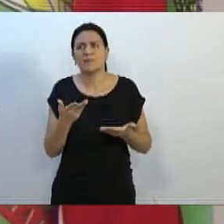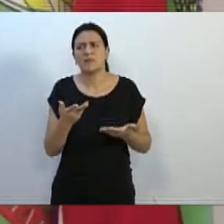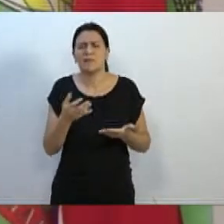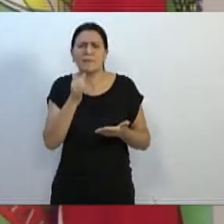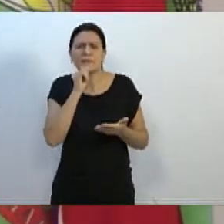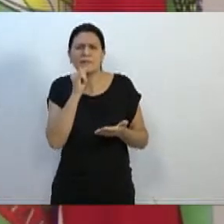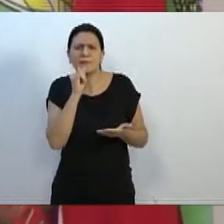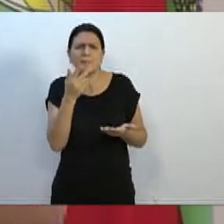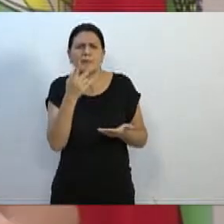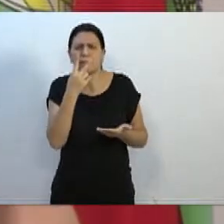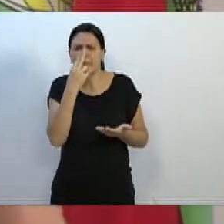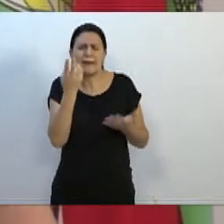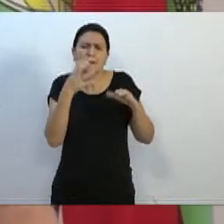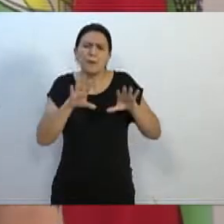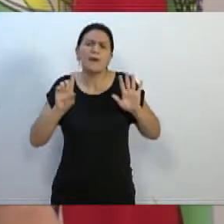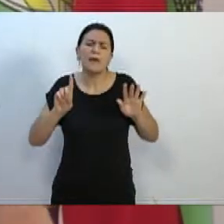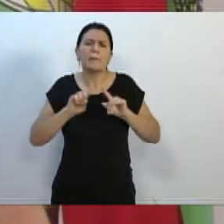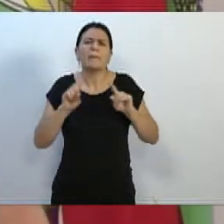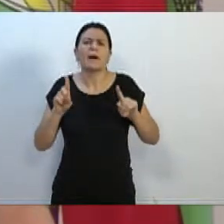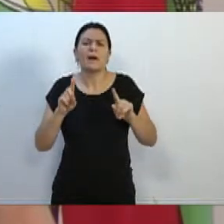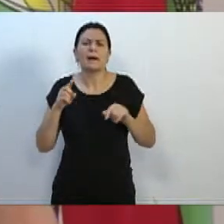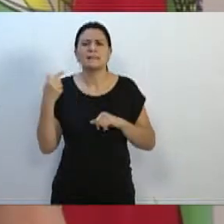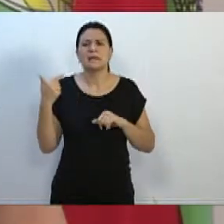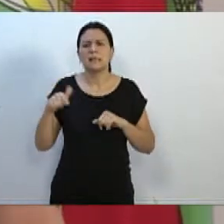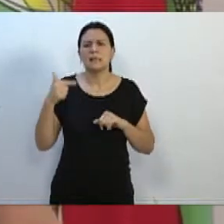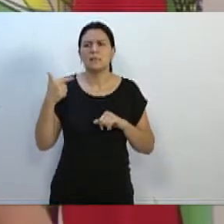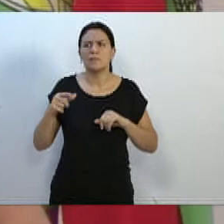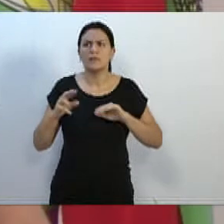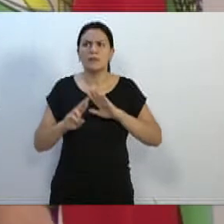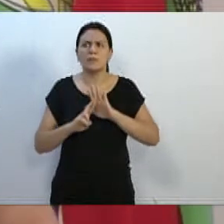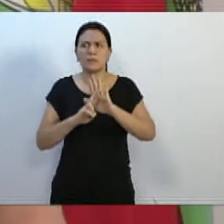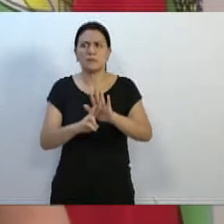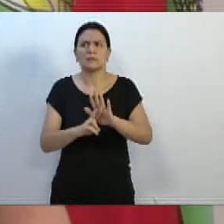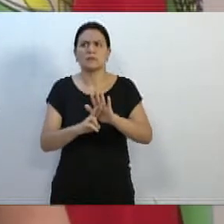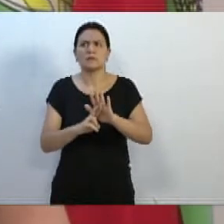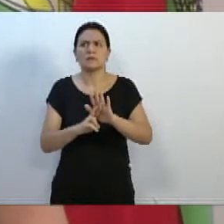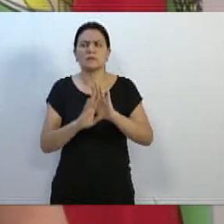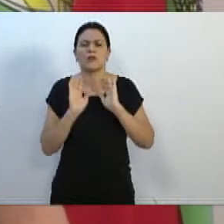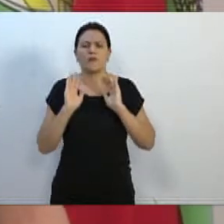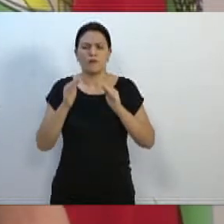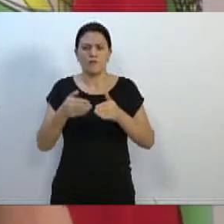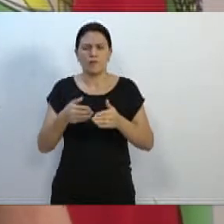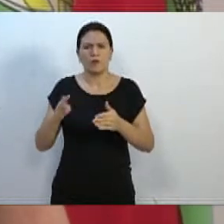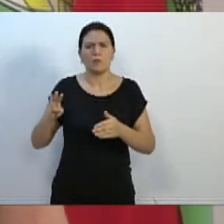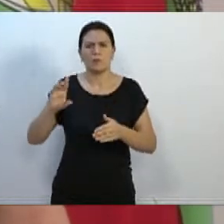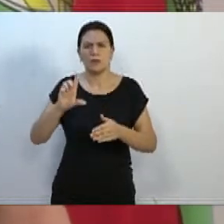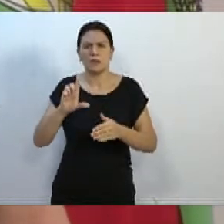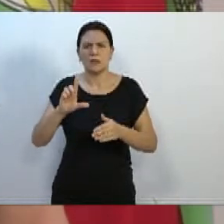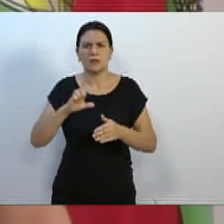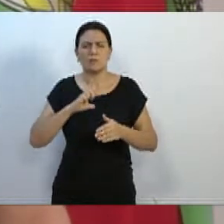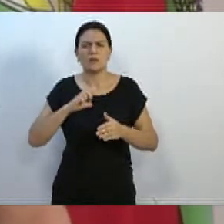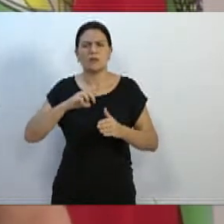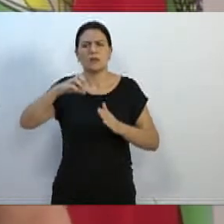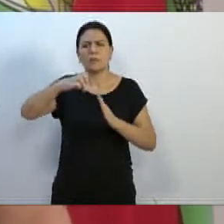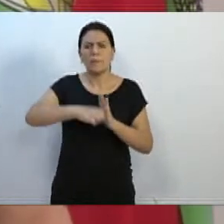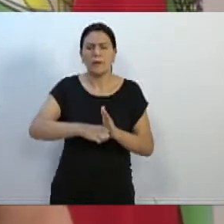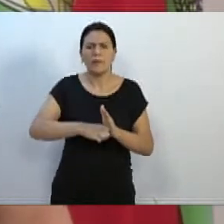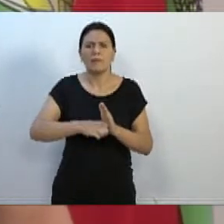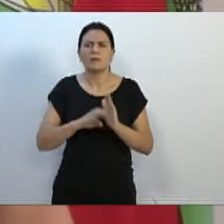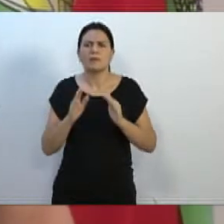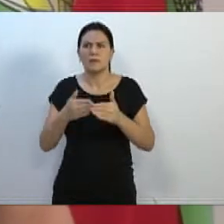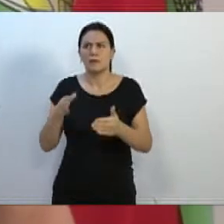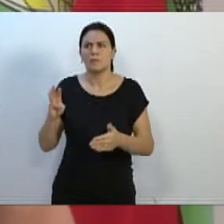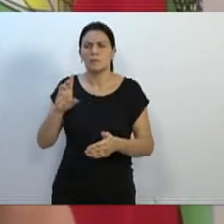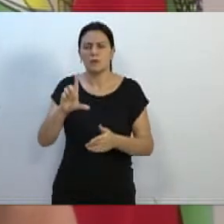uma narrativa de que não existe representante que olha por Blumenau, que direciona emendas a Blumenau. Eu já citei recentemente